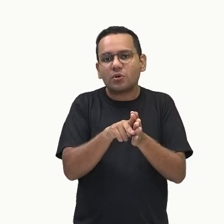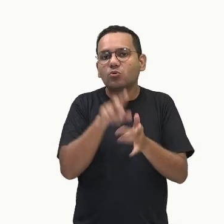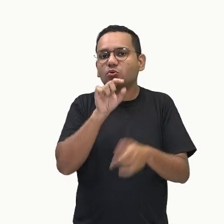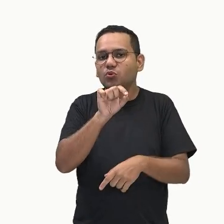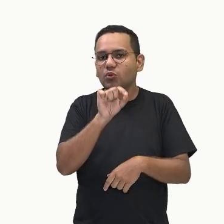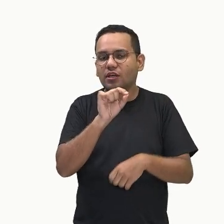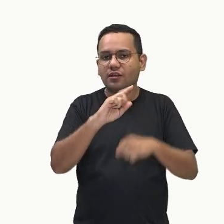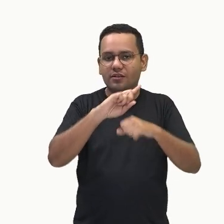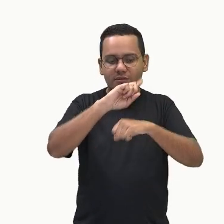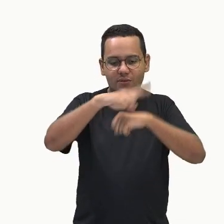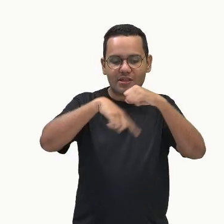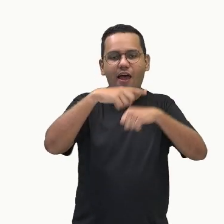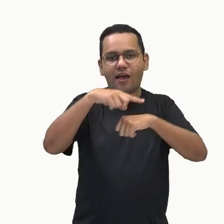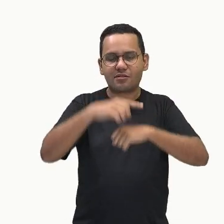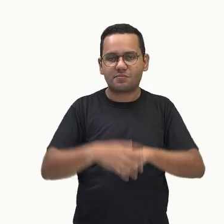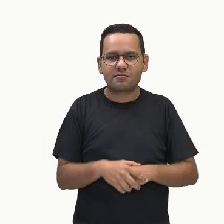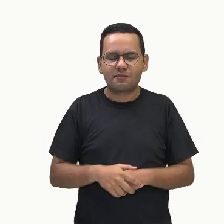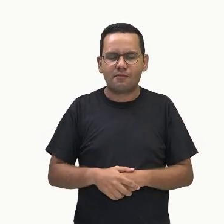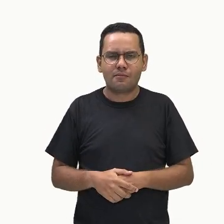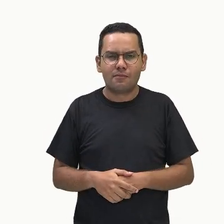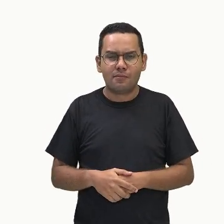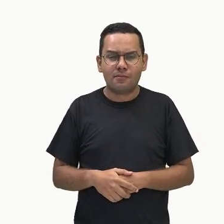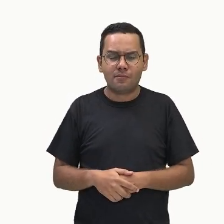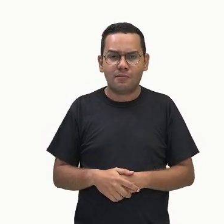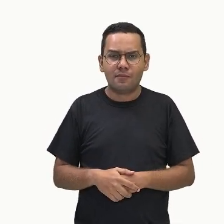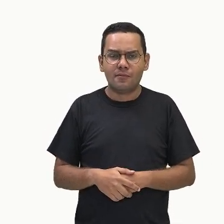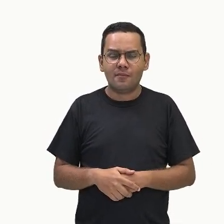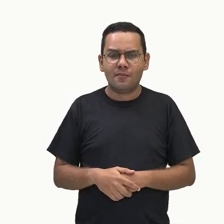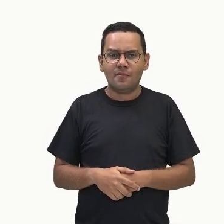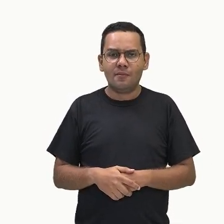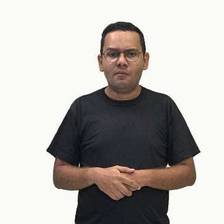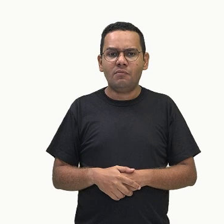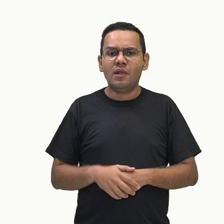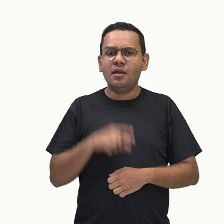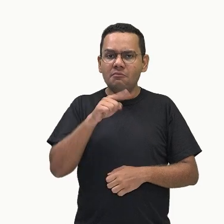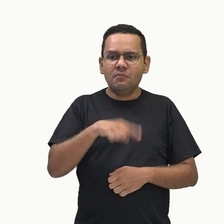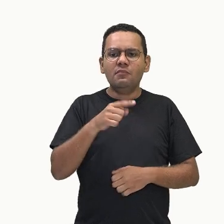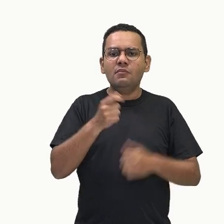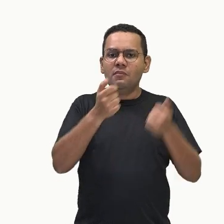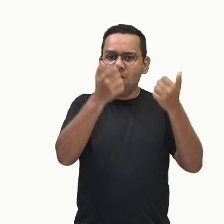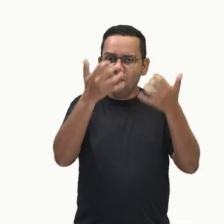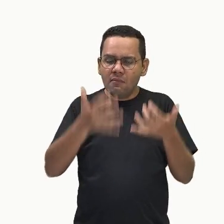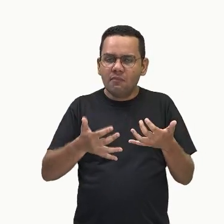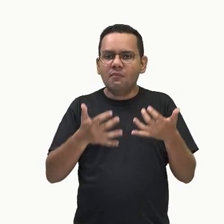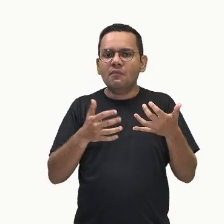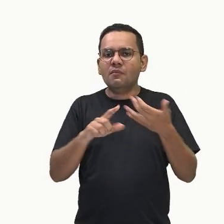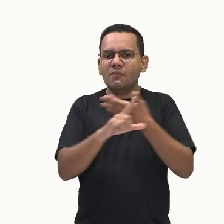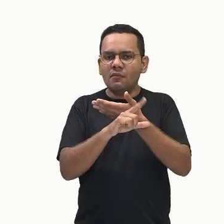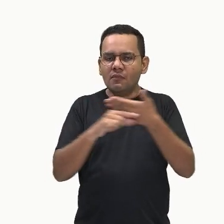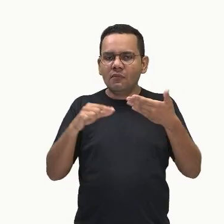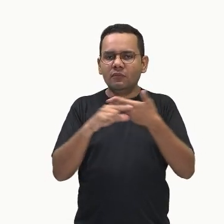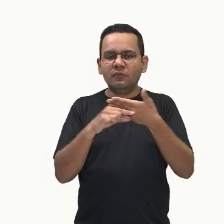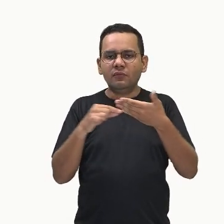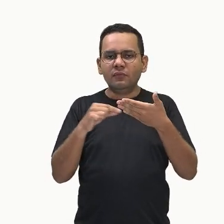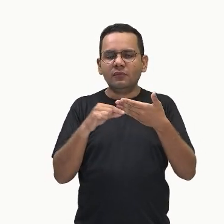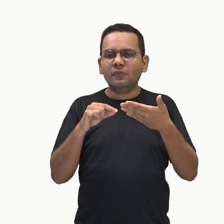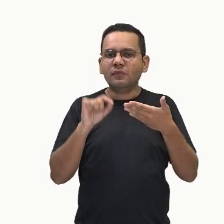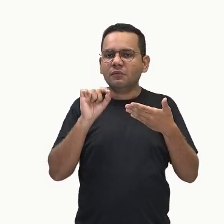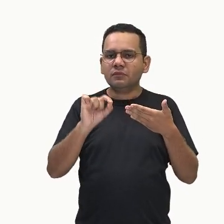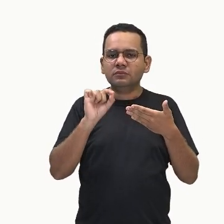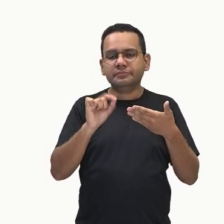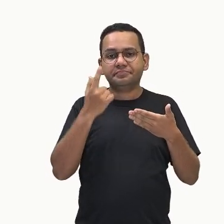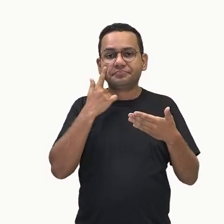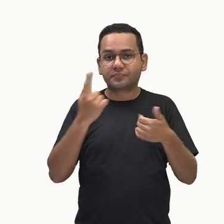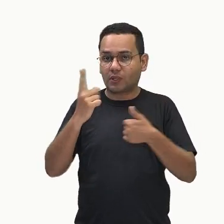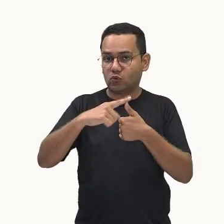dos átomos. Então, essa foi a contribuição dada por Dalton dentro do seu modelo